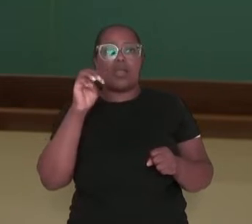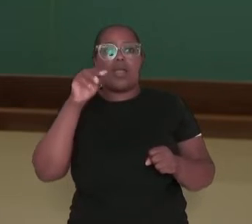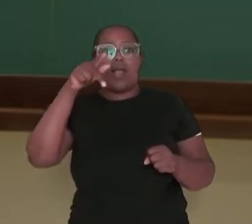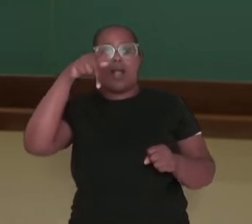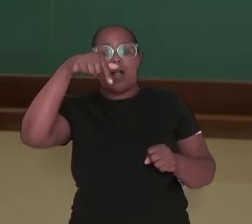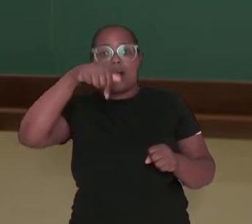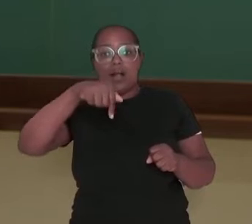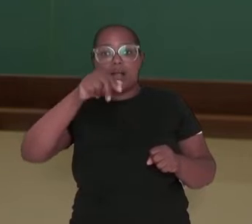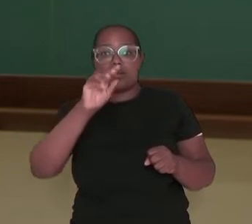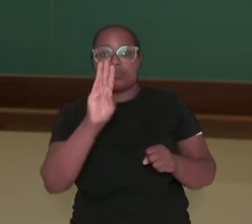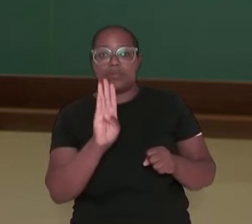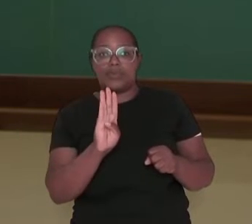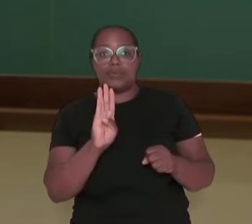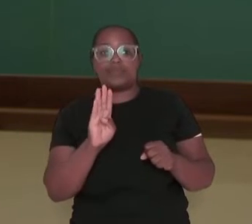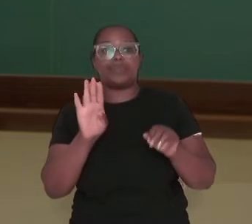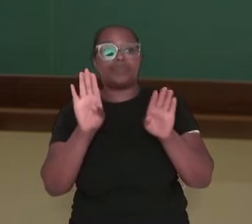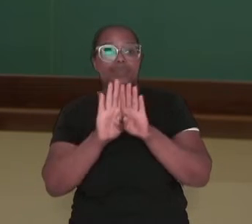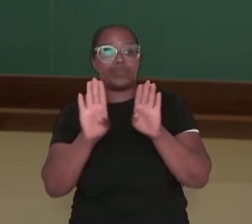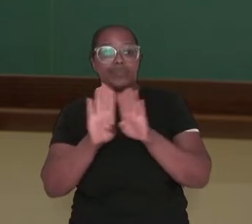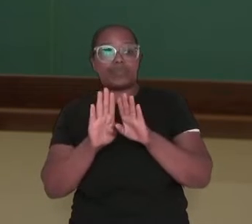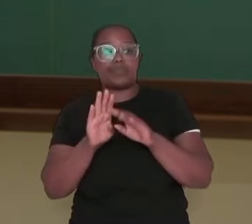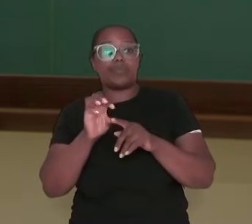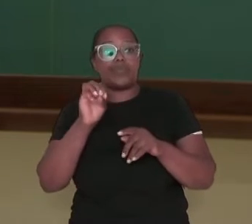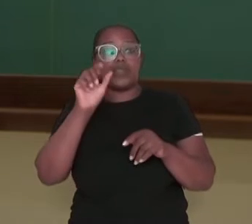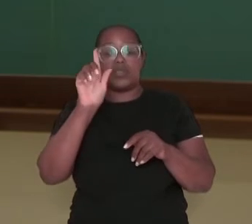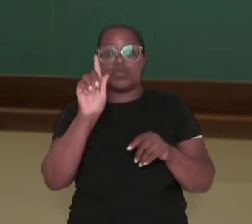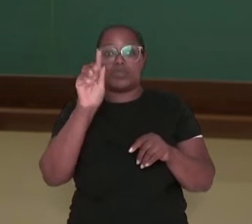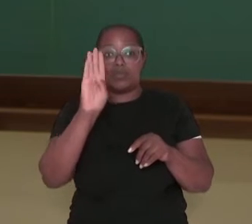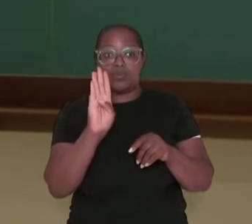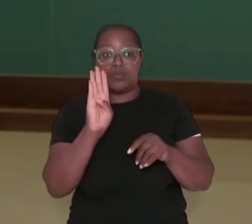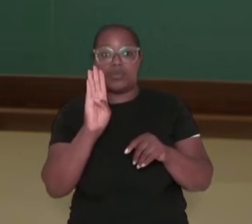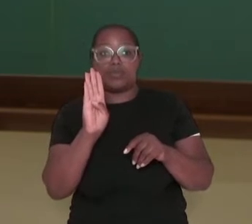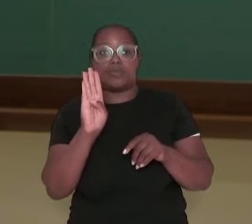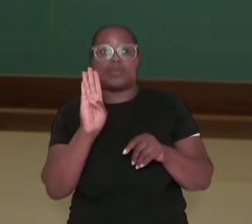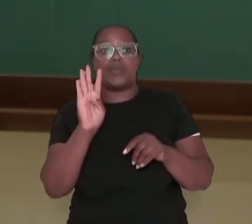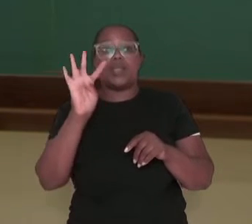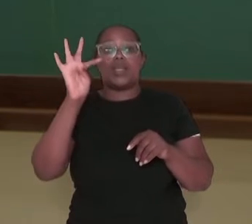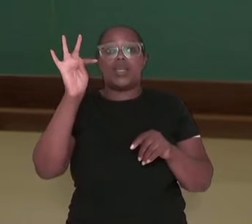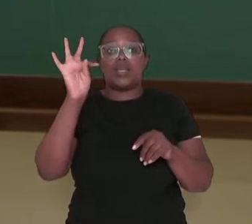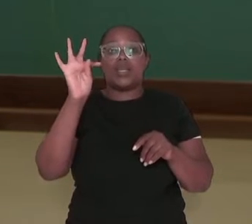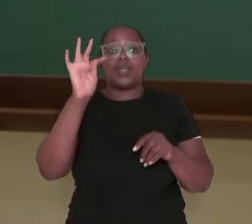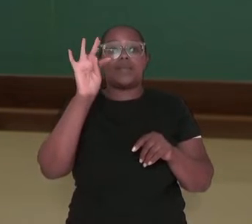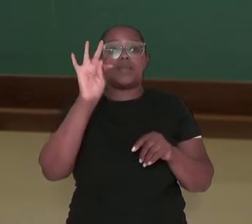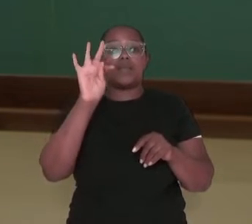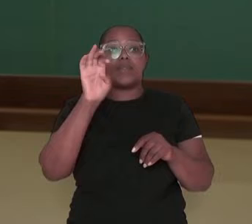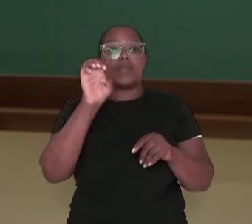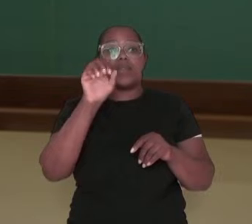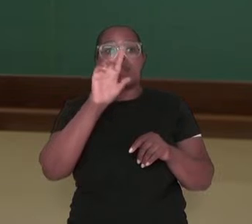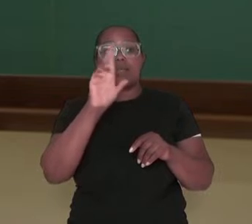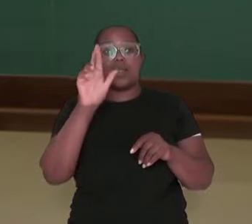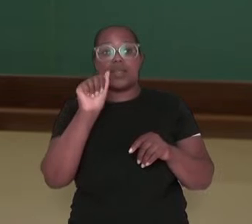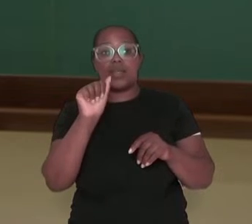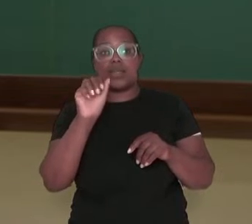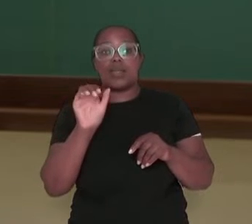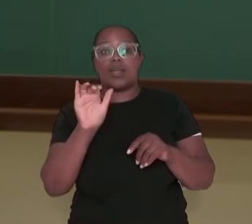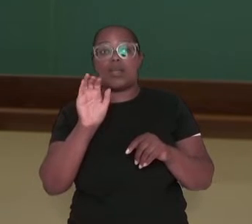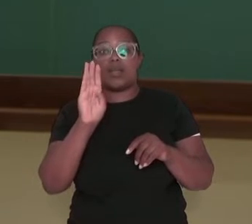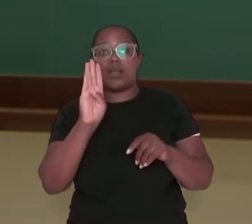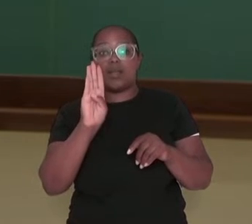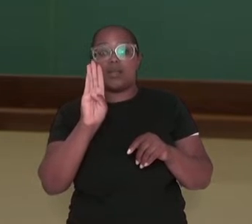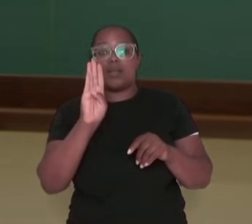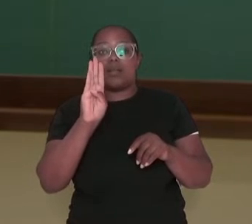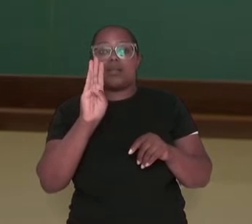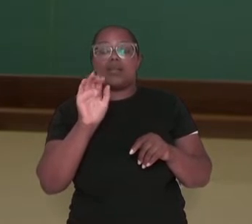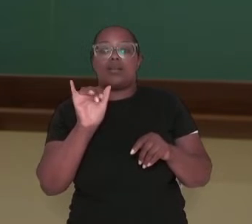GB, 1024 megabytes. Terabyte, TB,